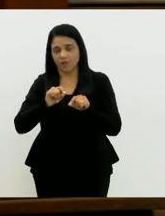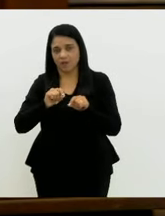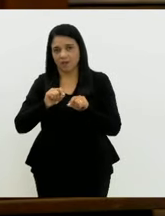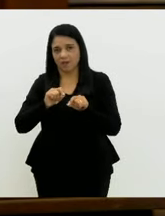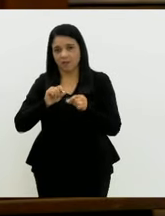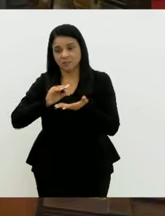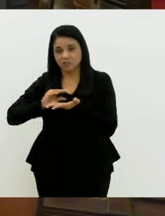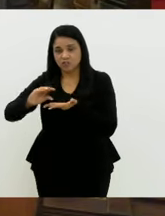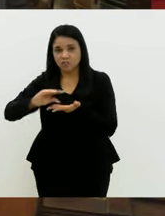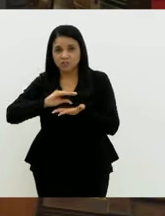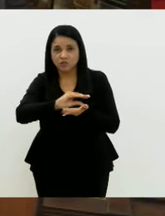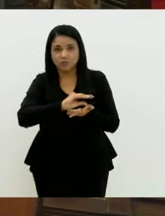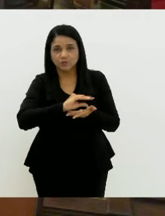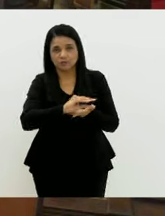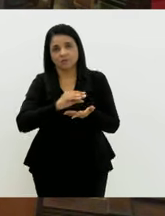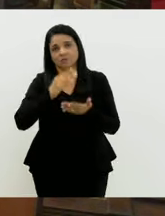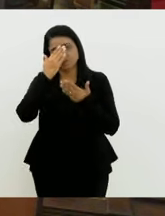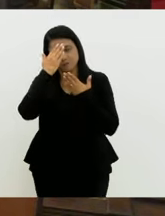presidente.